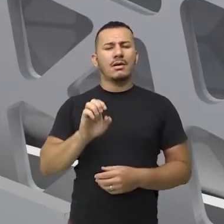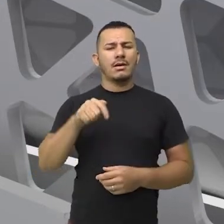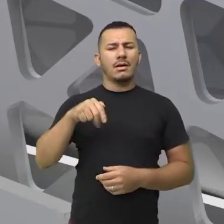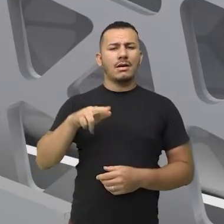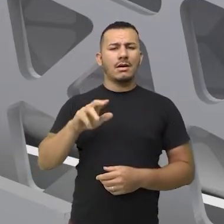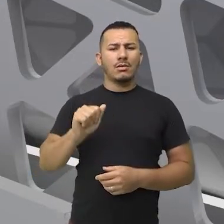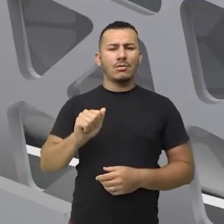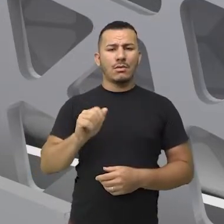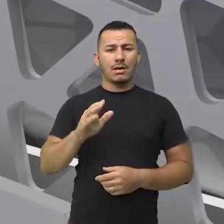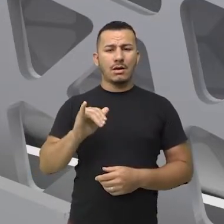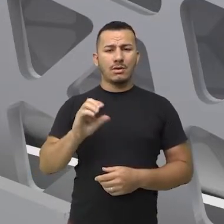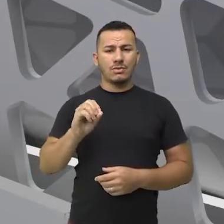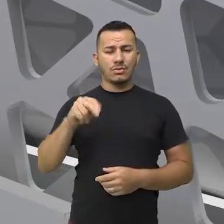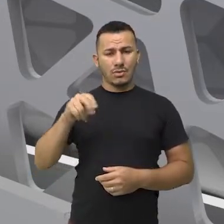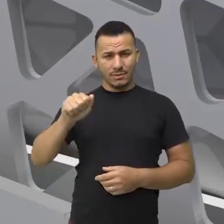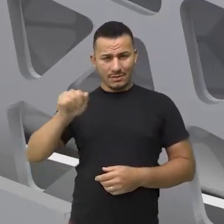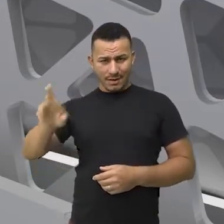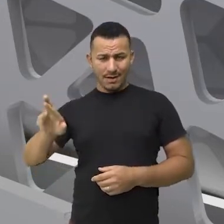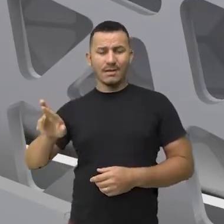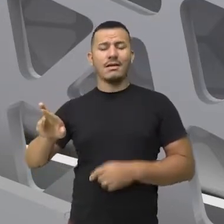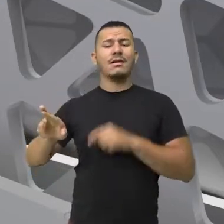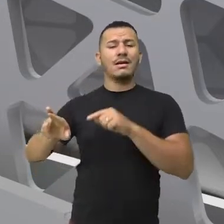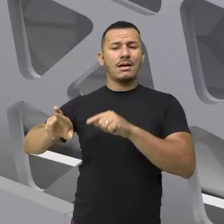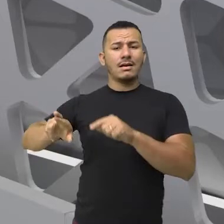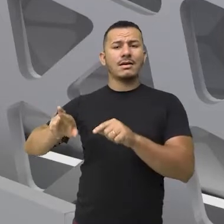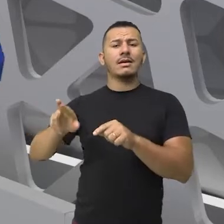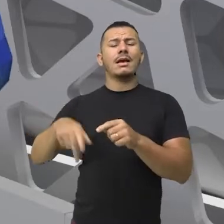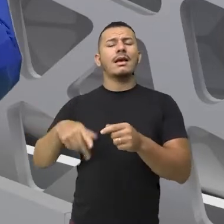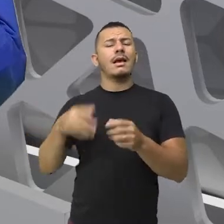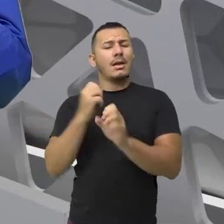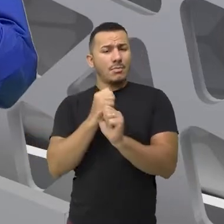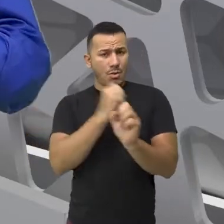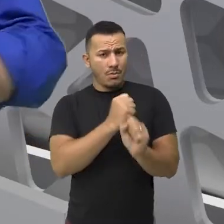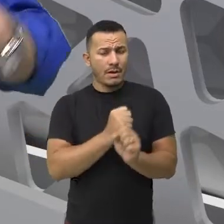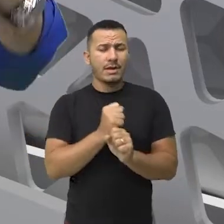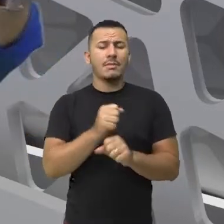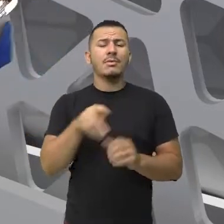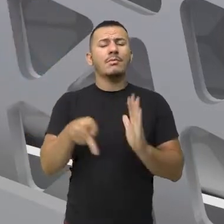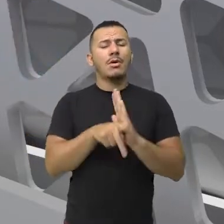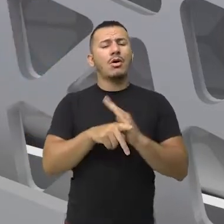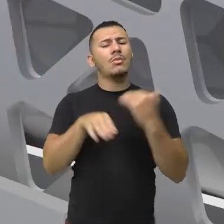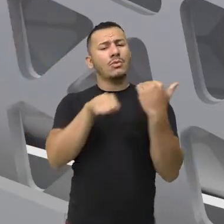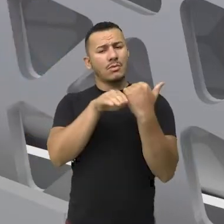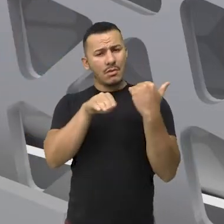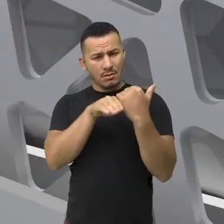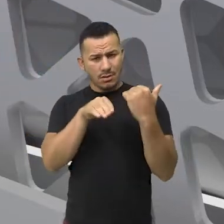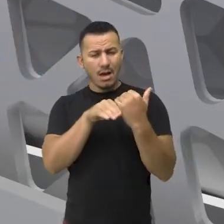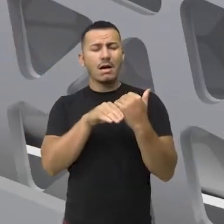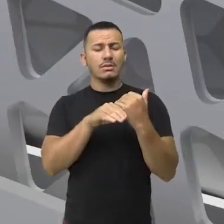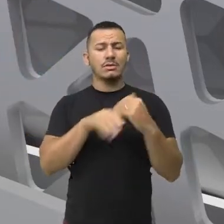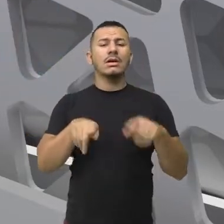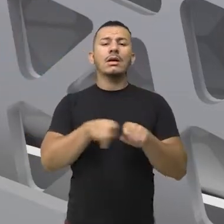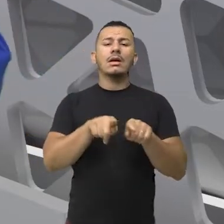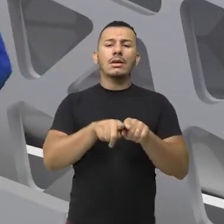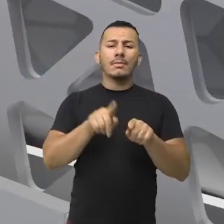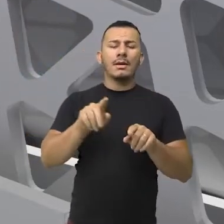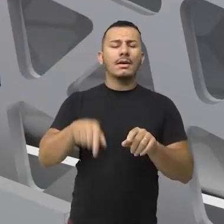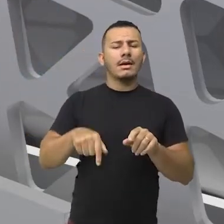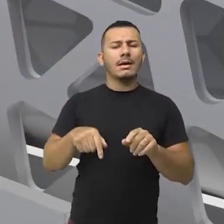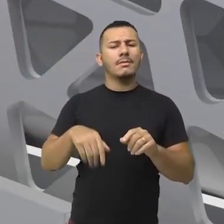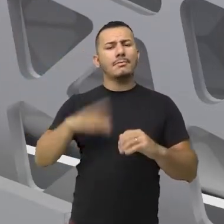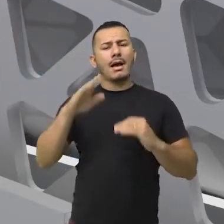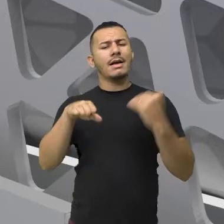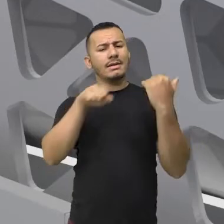equacionarmos, né? Olha, equacionarmos problemas de igualdade. E um dos problemas de igualdade que nós